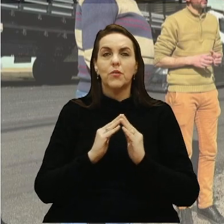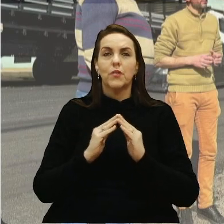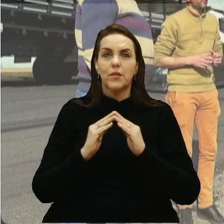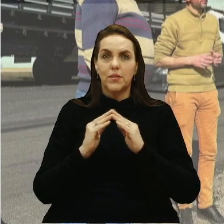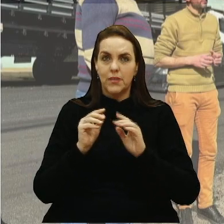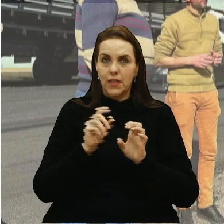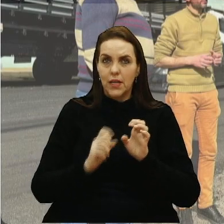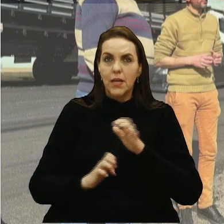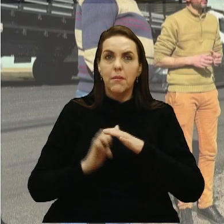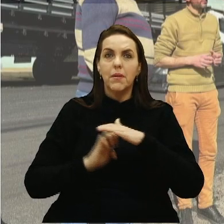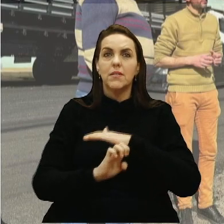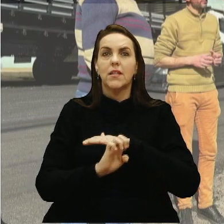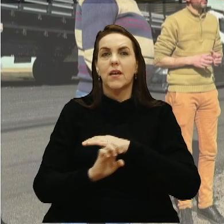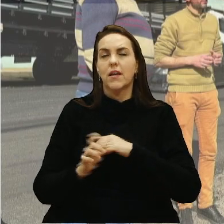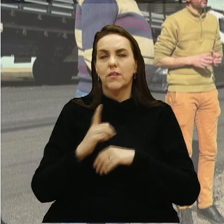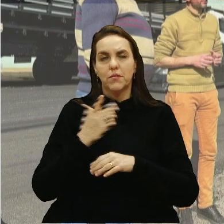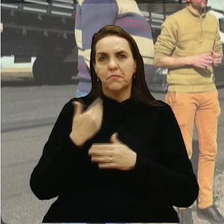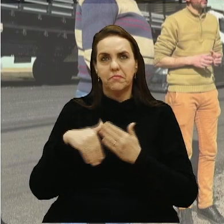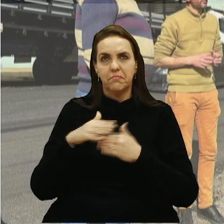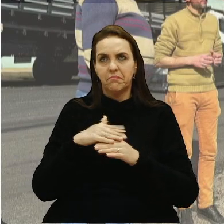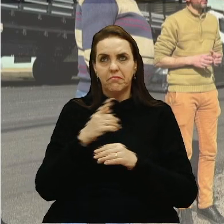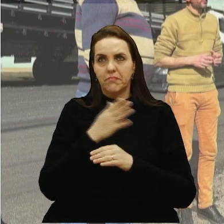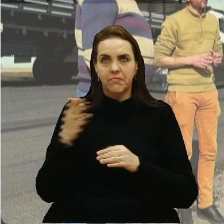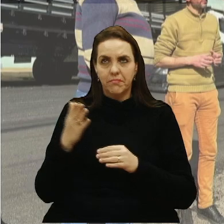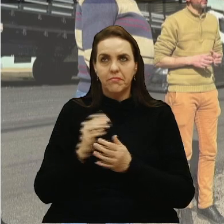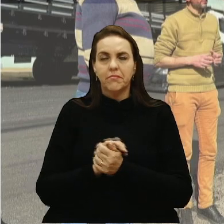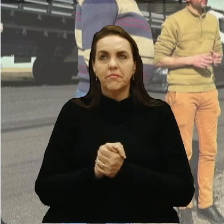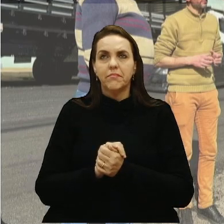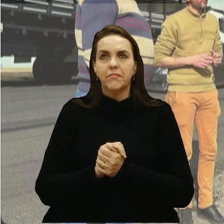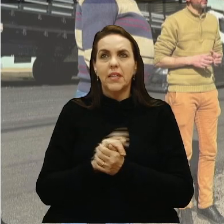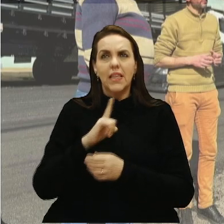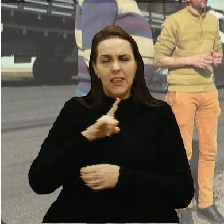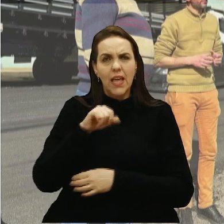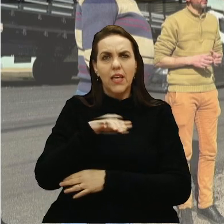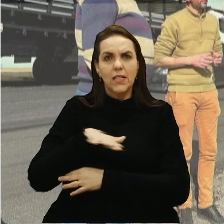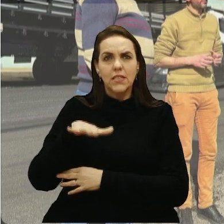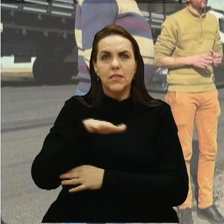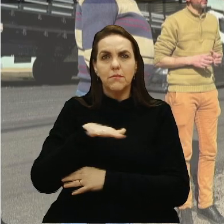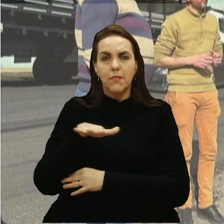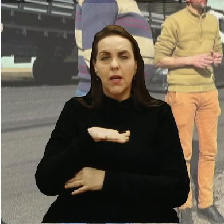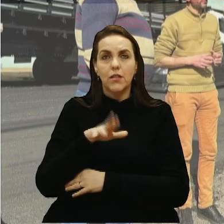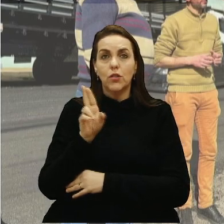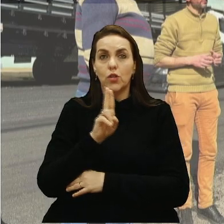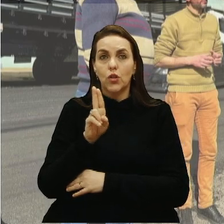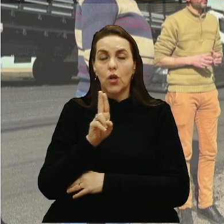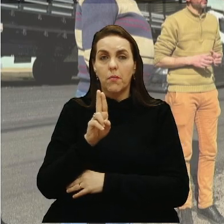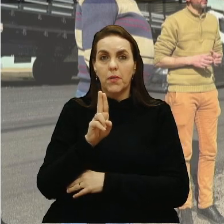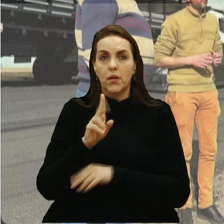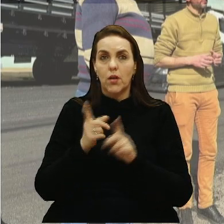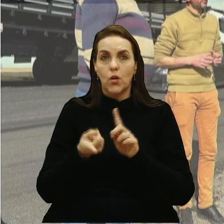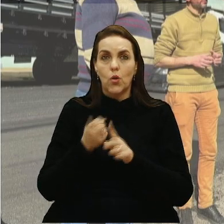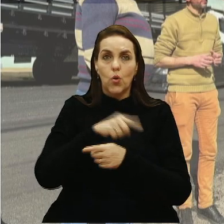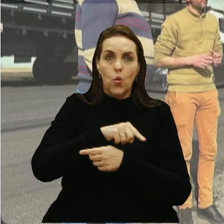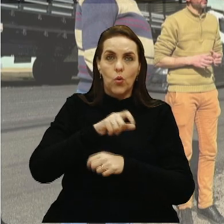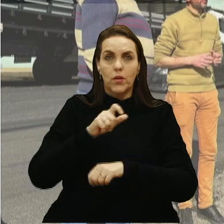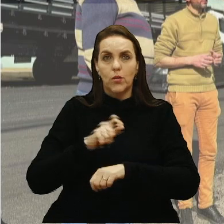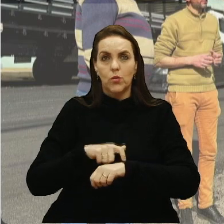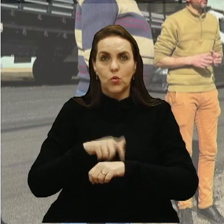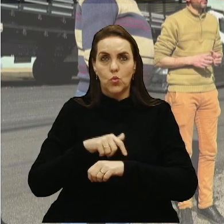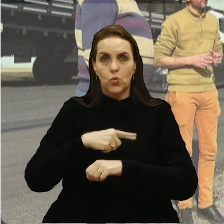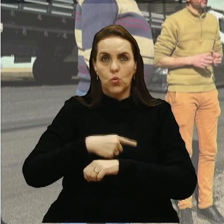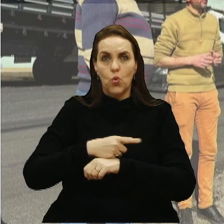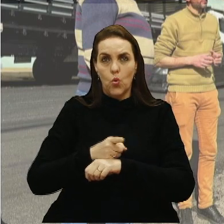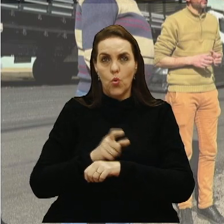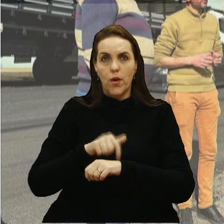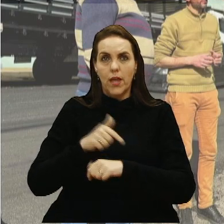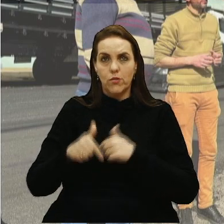empresários, empresárias, do qual tem um espaço chamado contraturno, e também tem uma área ali de umas